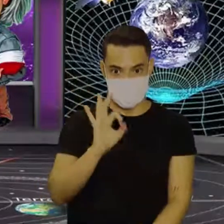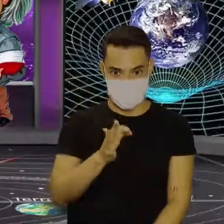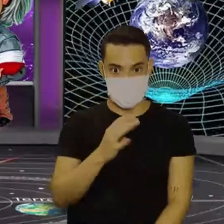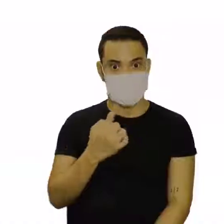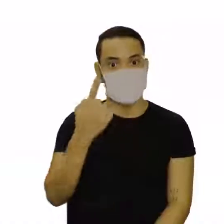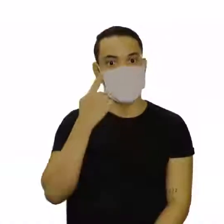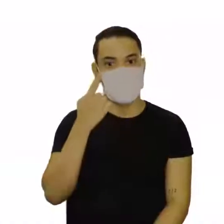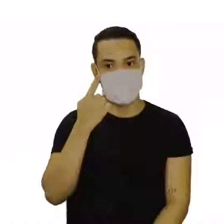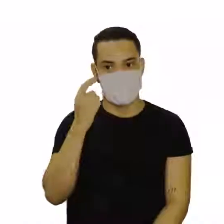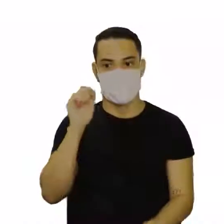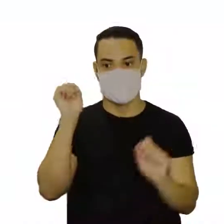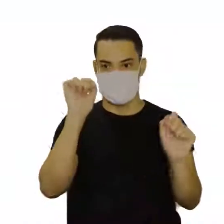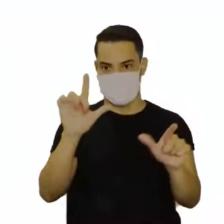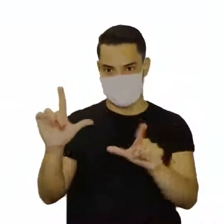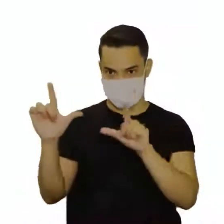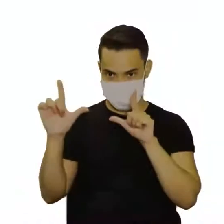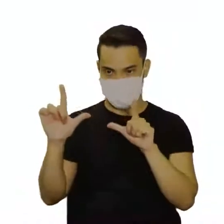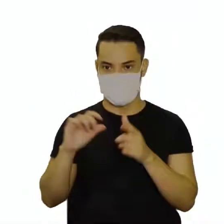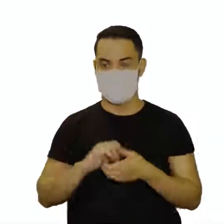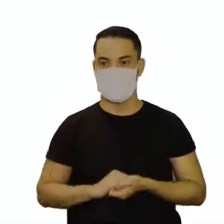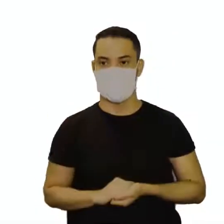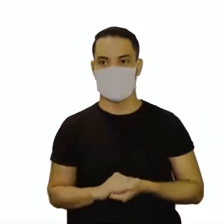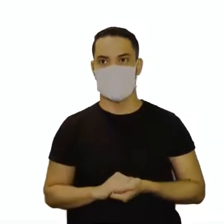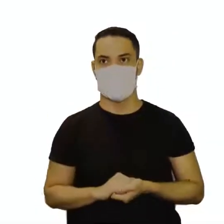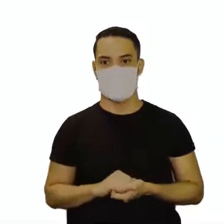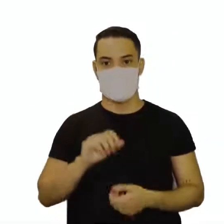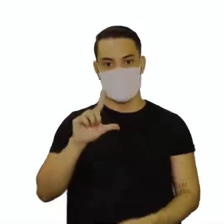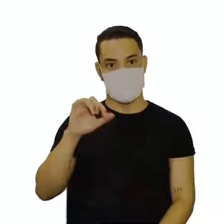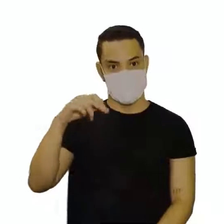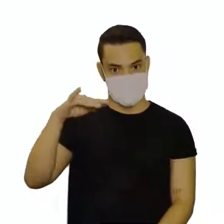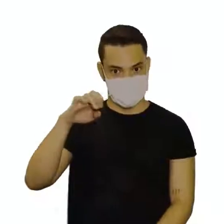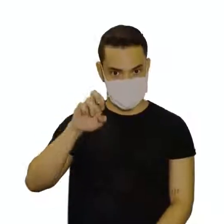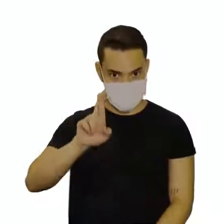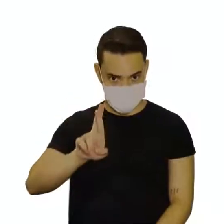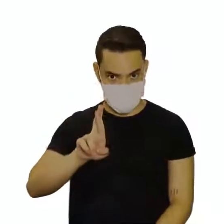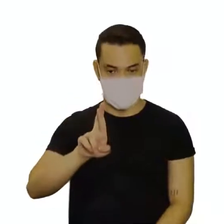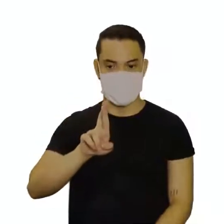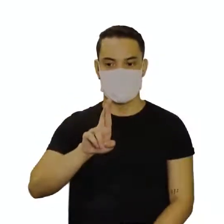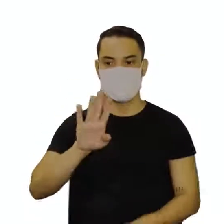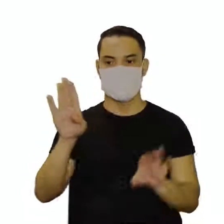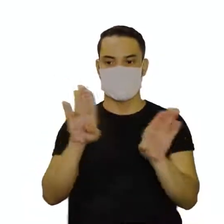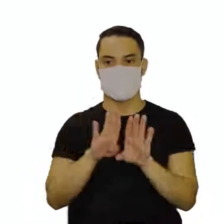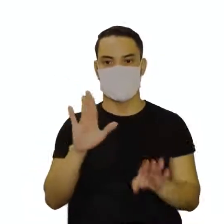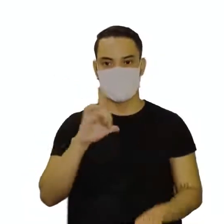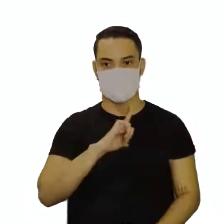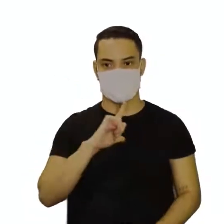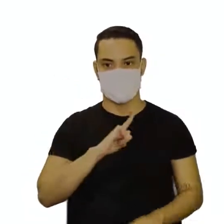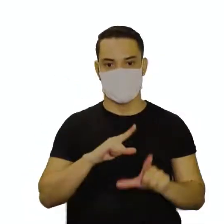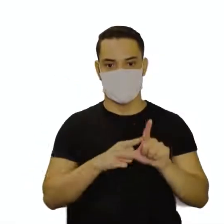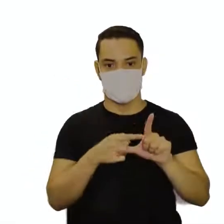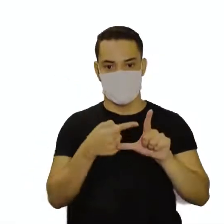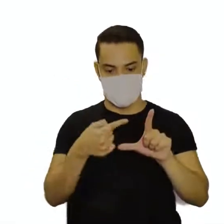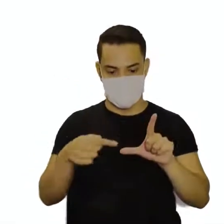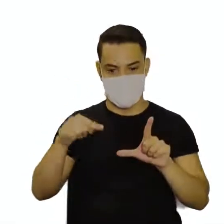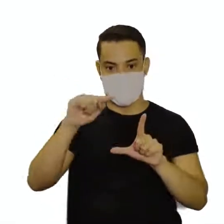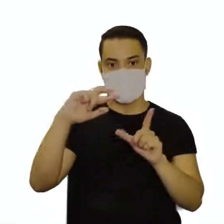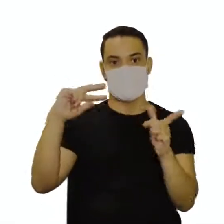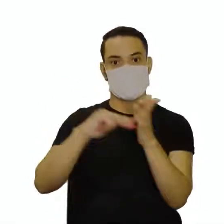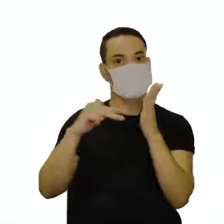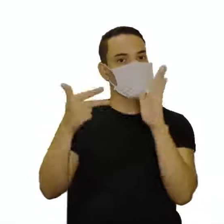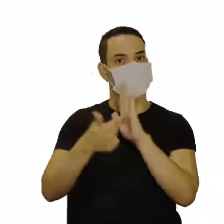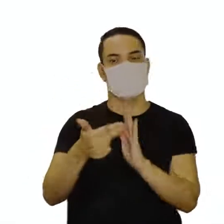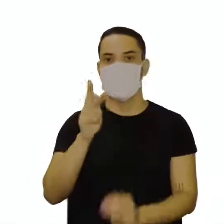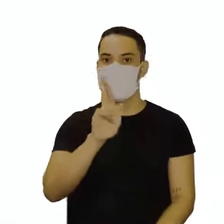lá no slide. Olha só, linear, ômico, e quando ele tem uma curva, significa que ele não é